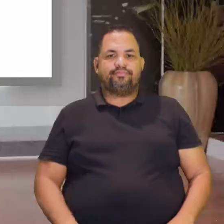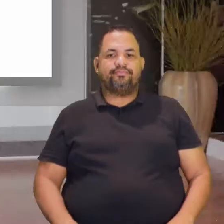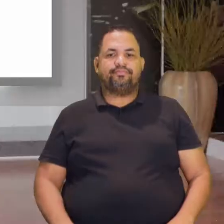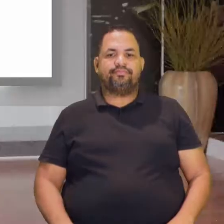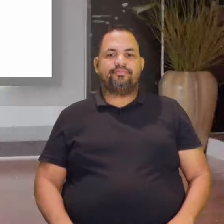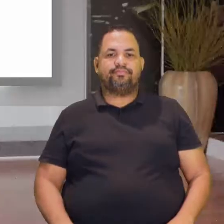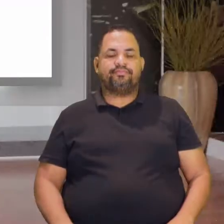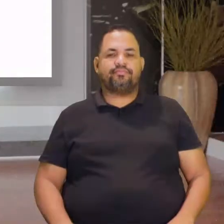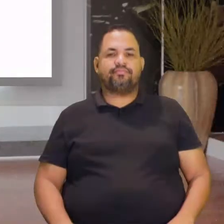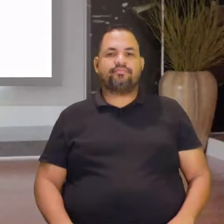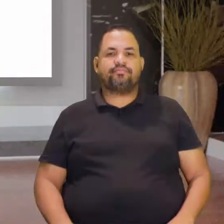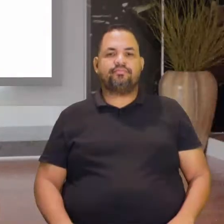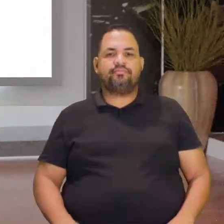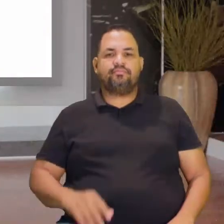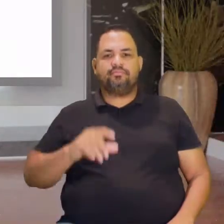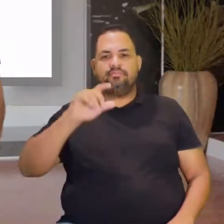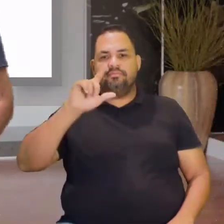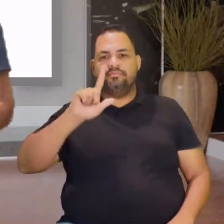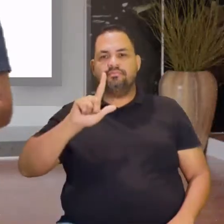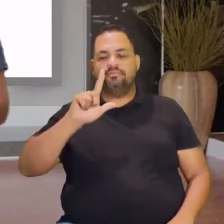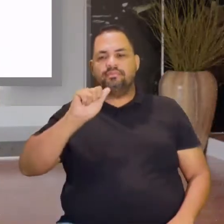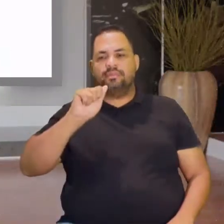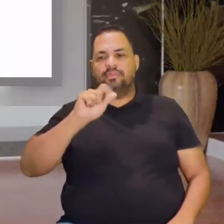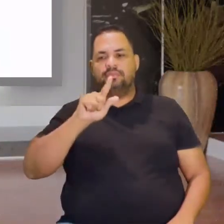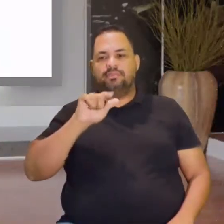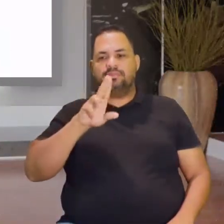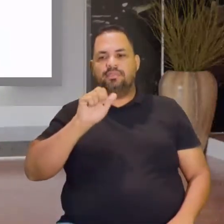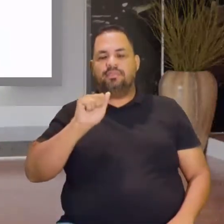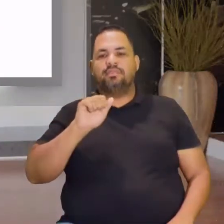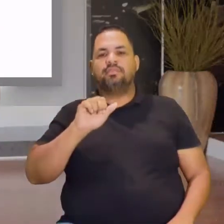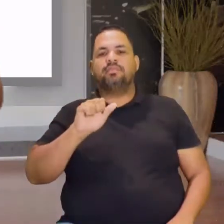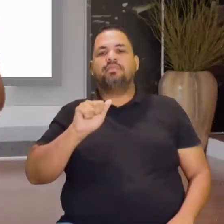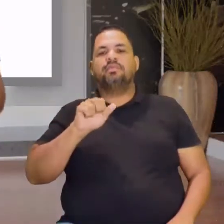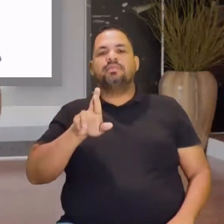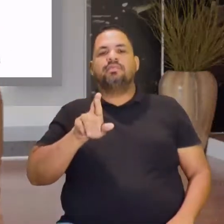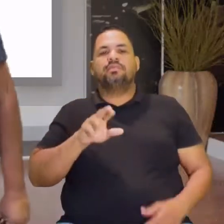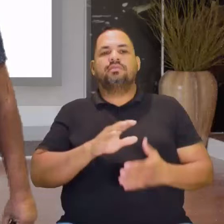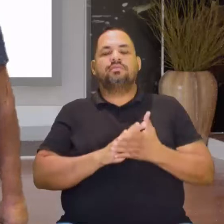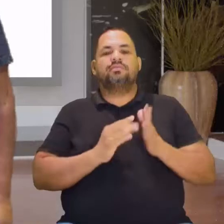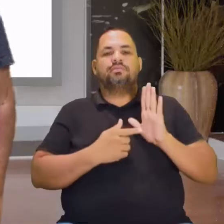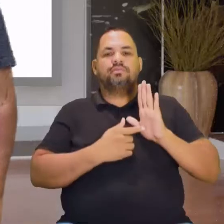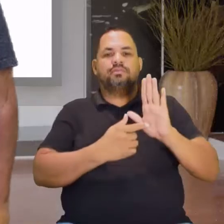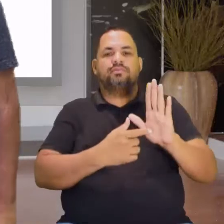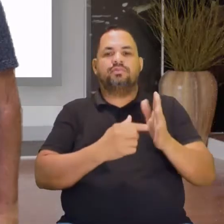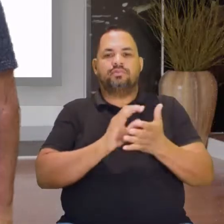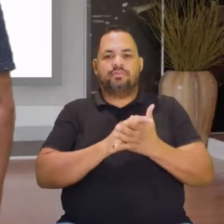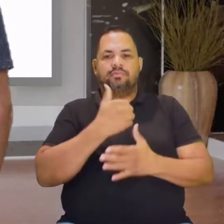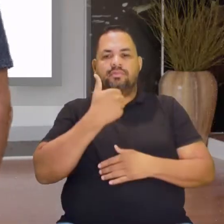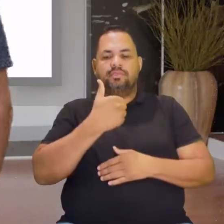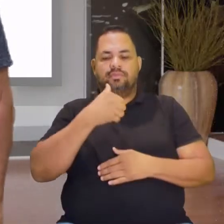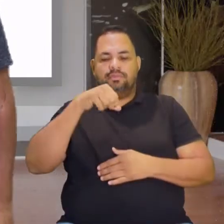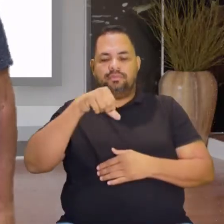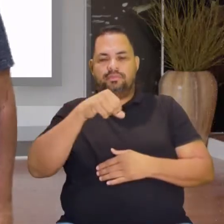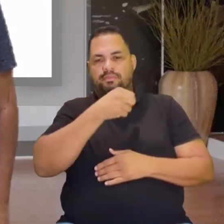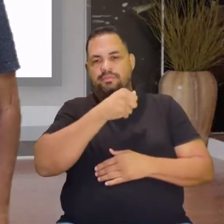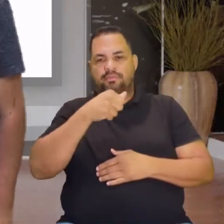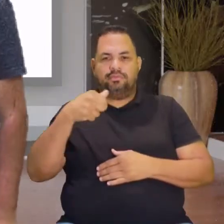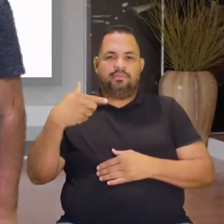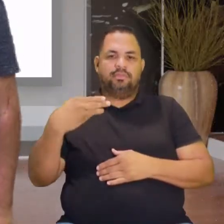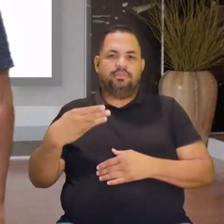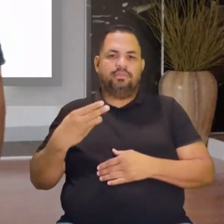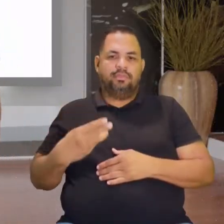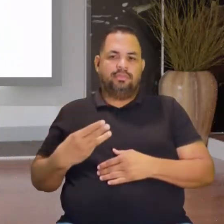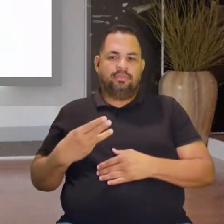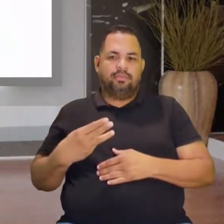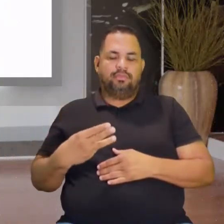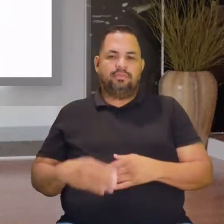é, o Lazar Segal, ele expôs em 1913, né?